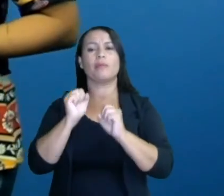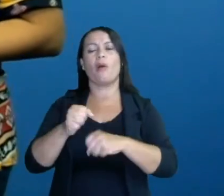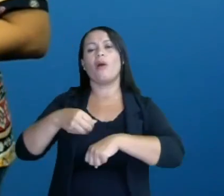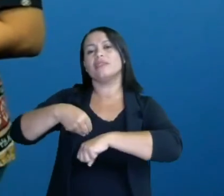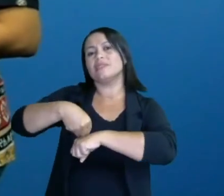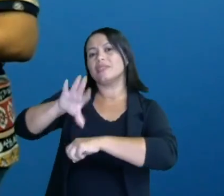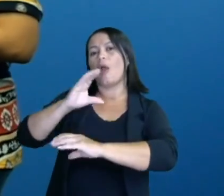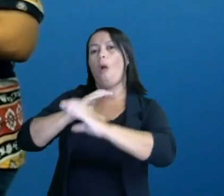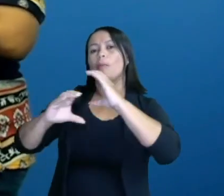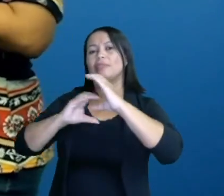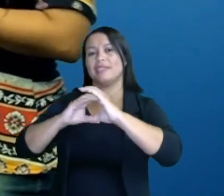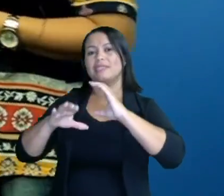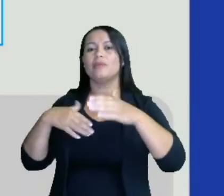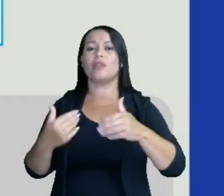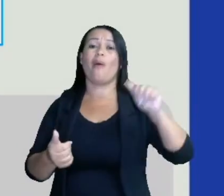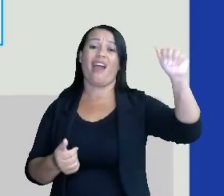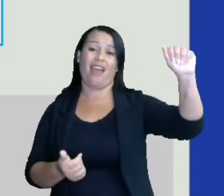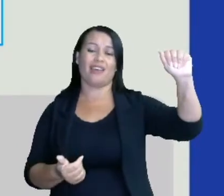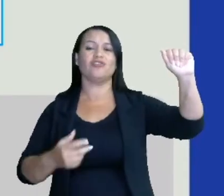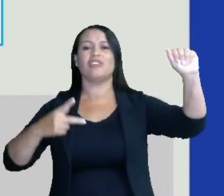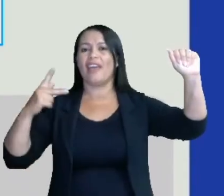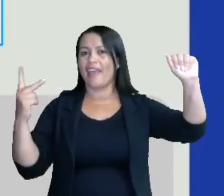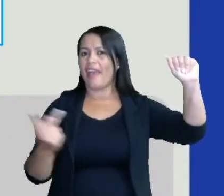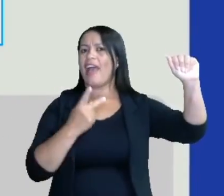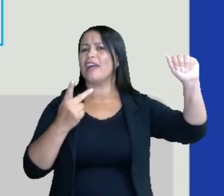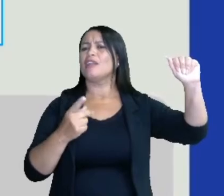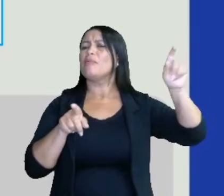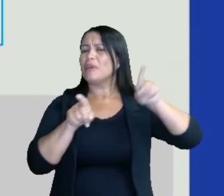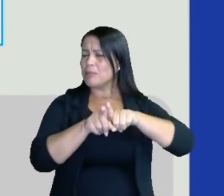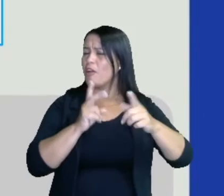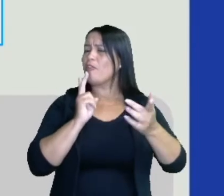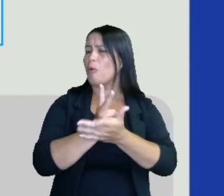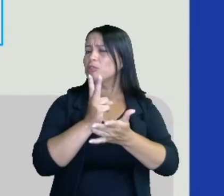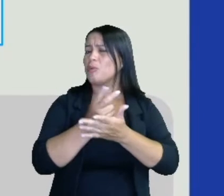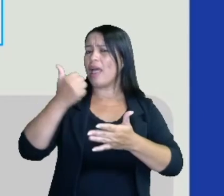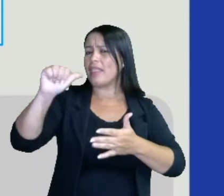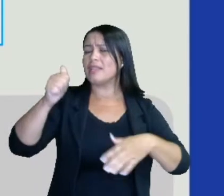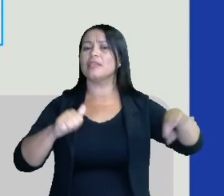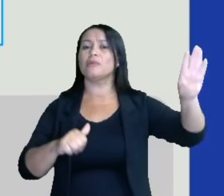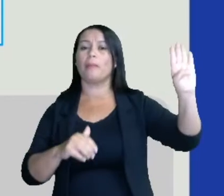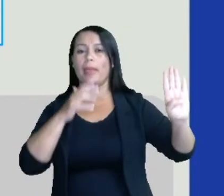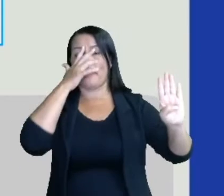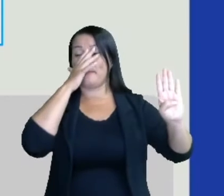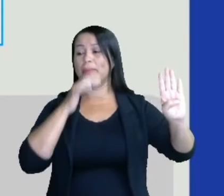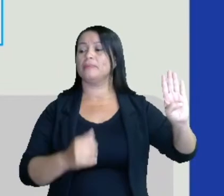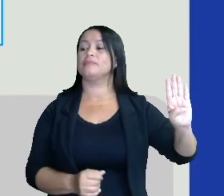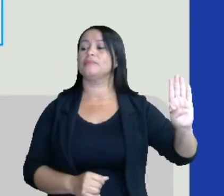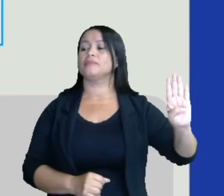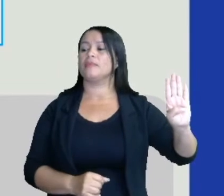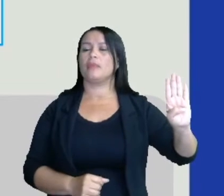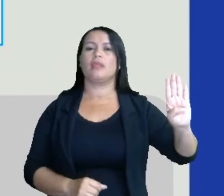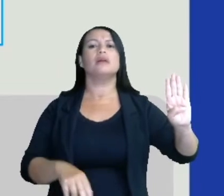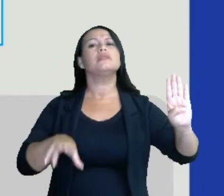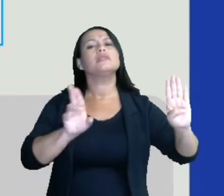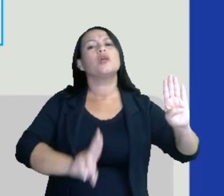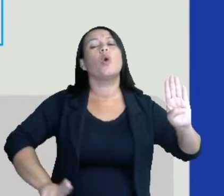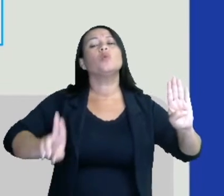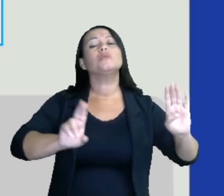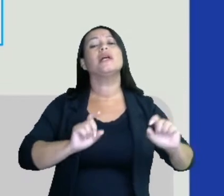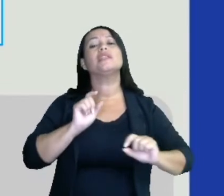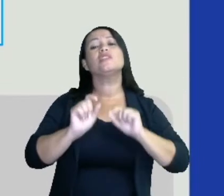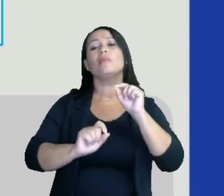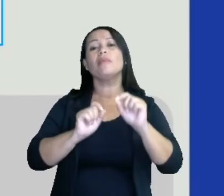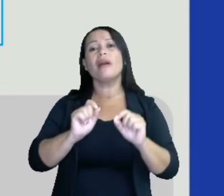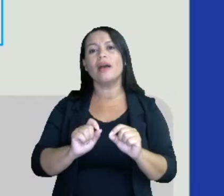essa comunicação, certo? Então a letra A está incorreta. Mas vamos continuar analisando. A letra B. São utilizadas para